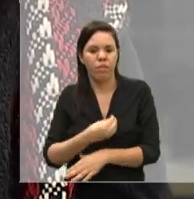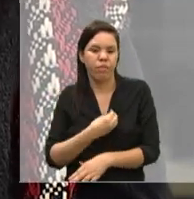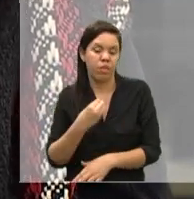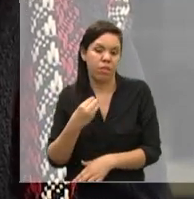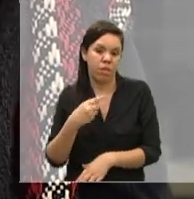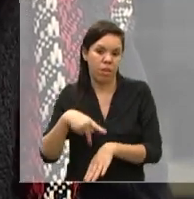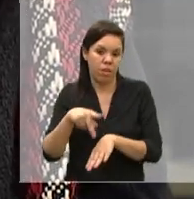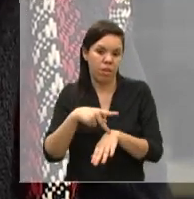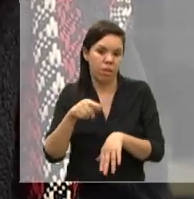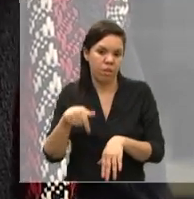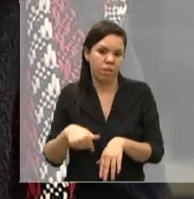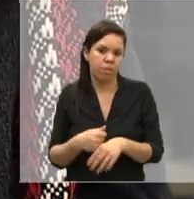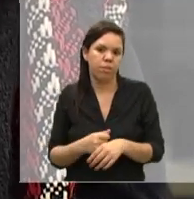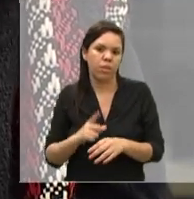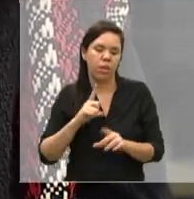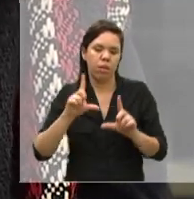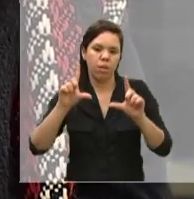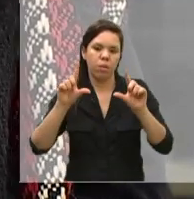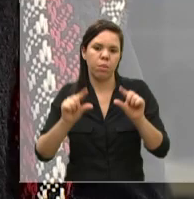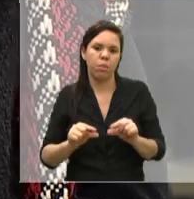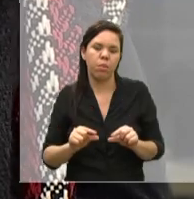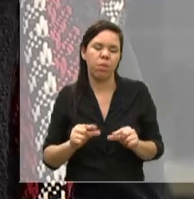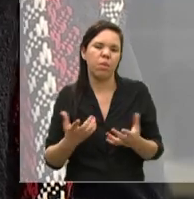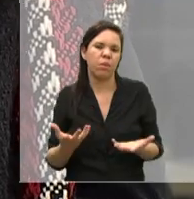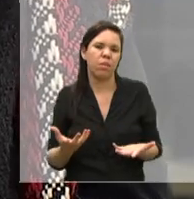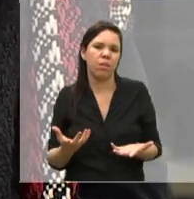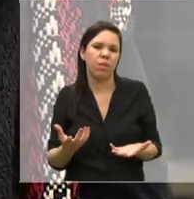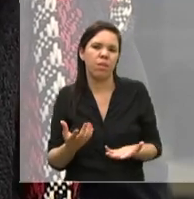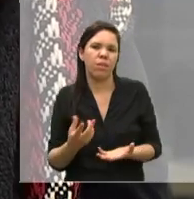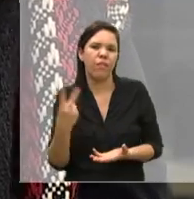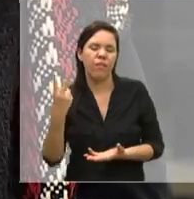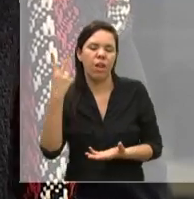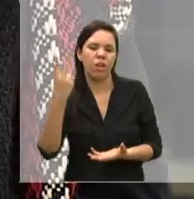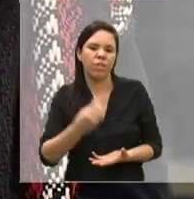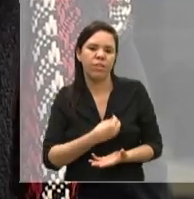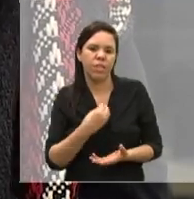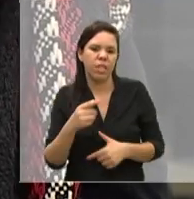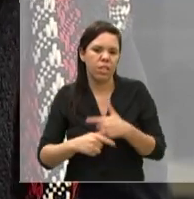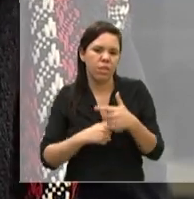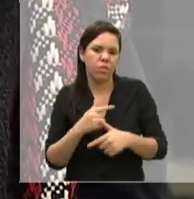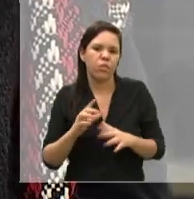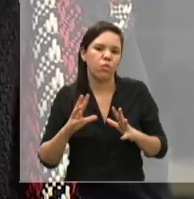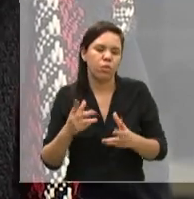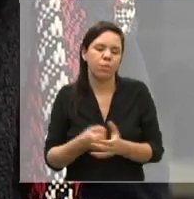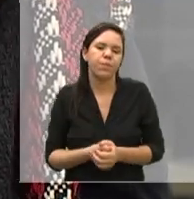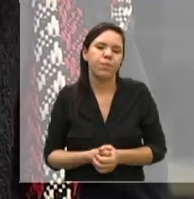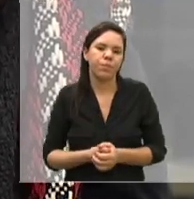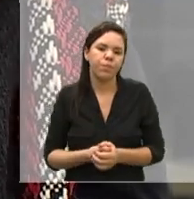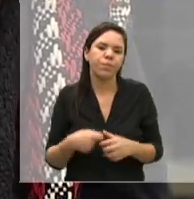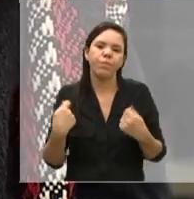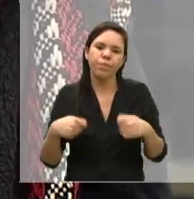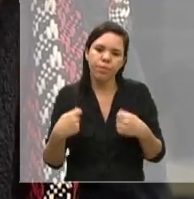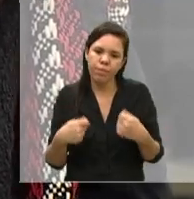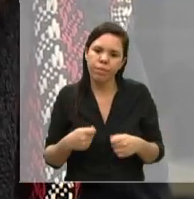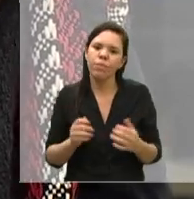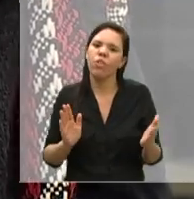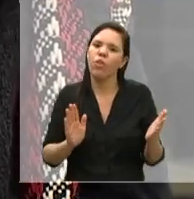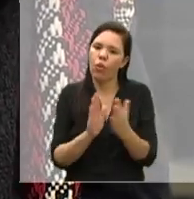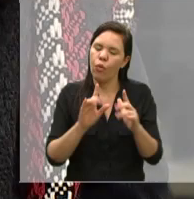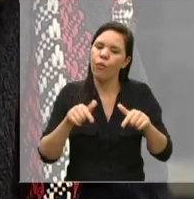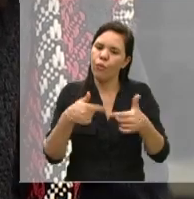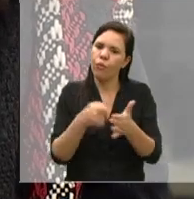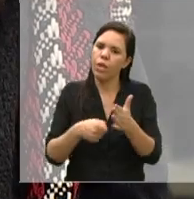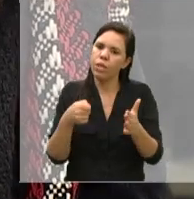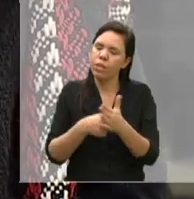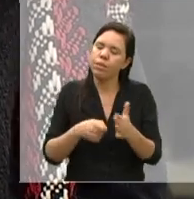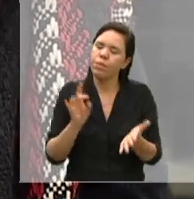no nosso país. A gente está tendo um rebaixamento das condições de vida, de trabalho, de tudo. Então a gente precisa confrontar